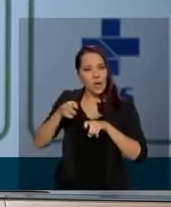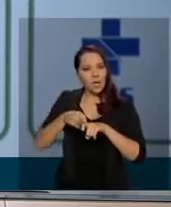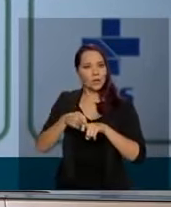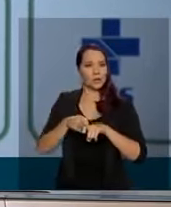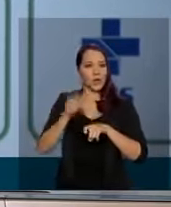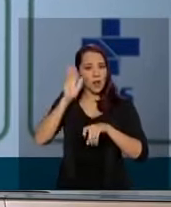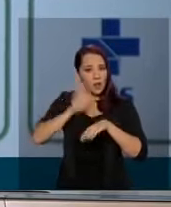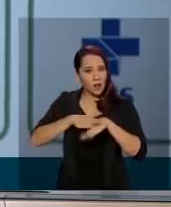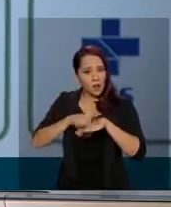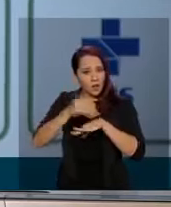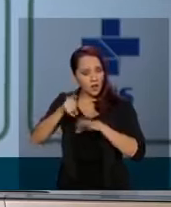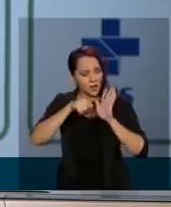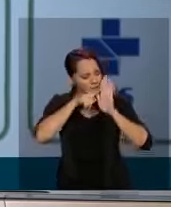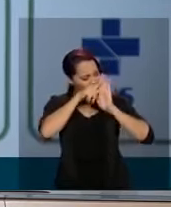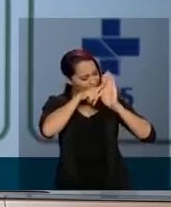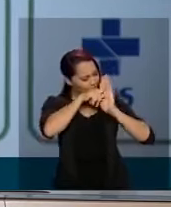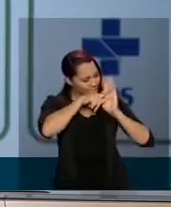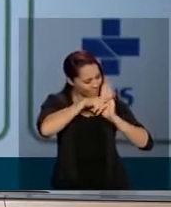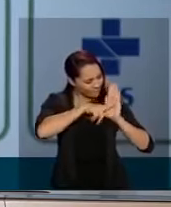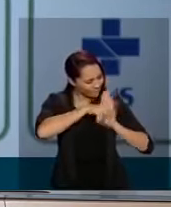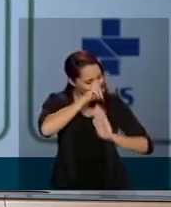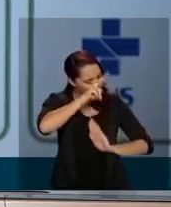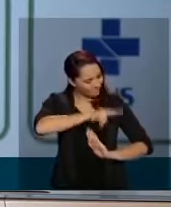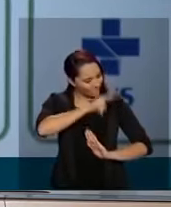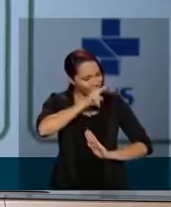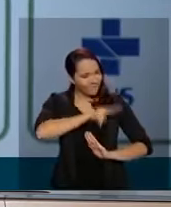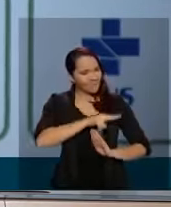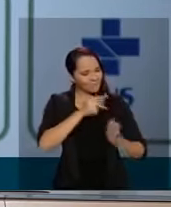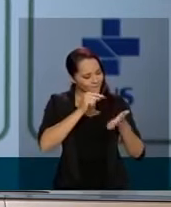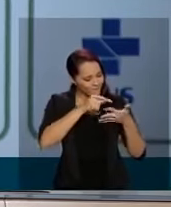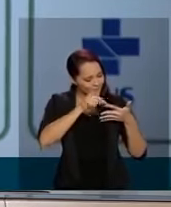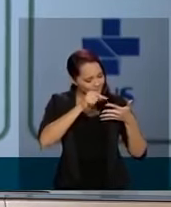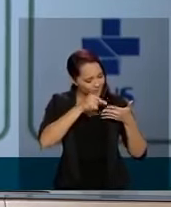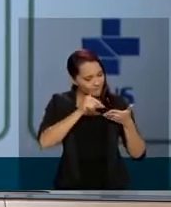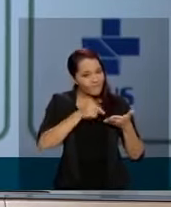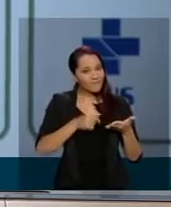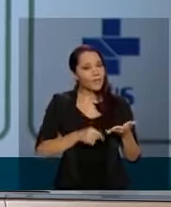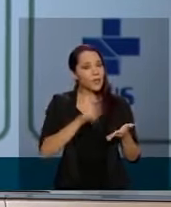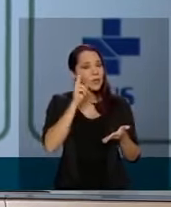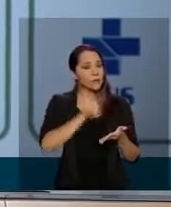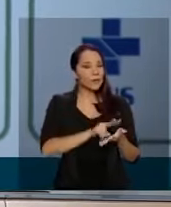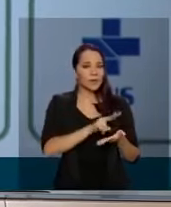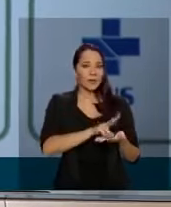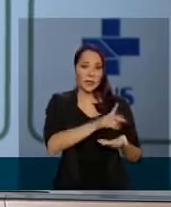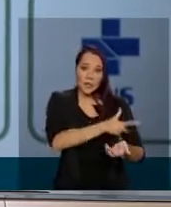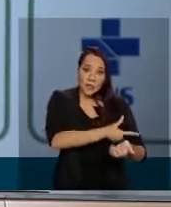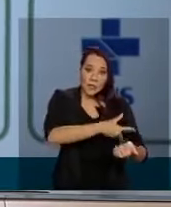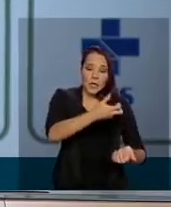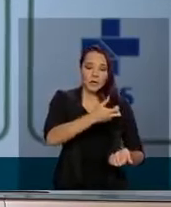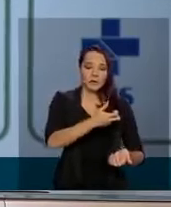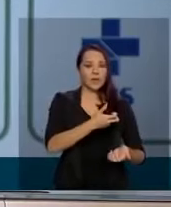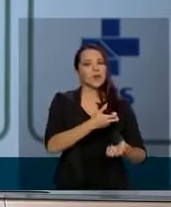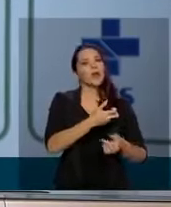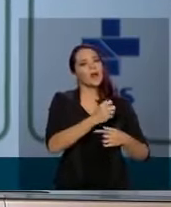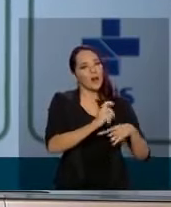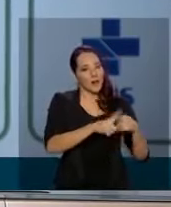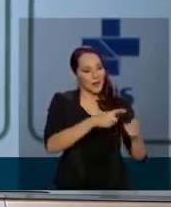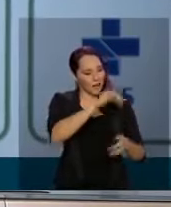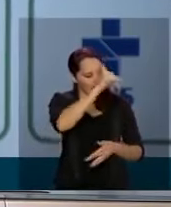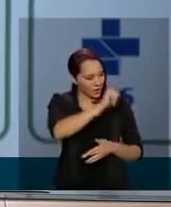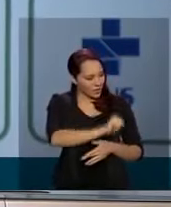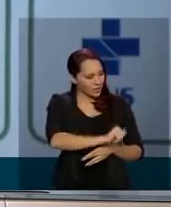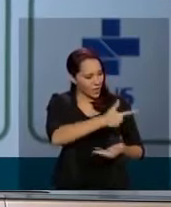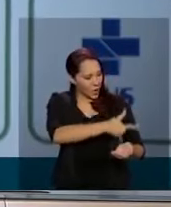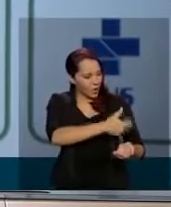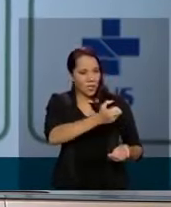fazer a sua avaliação, possa fazer a avaliação clínica, possa fazer um exame, e aí, a partir dessa avaliação